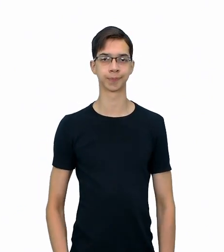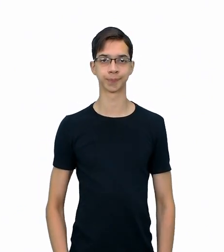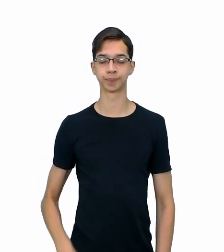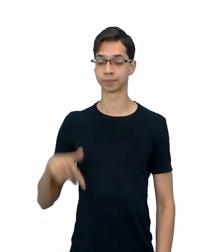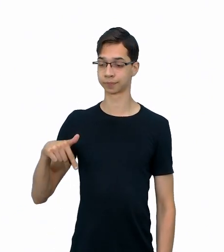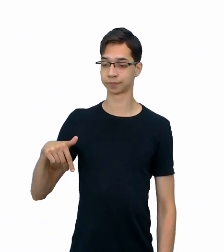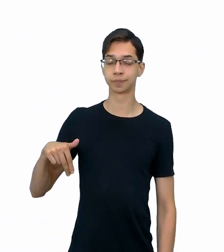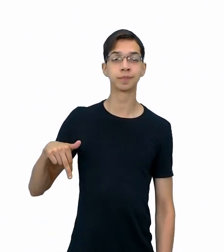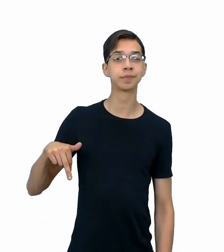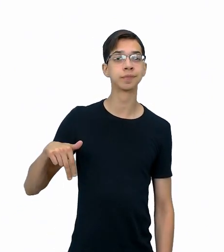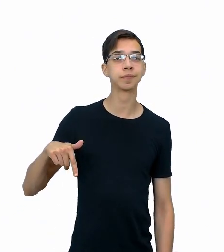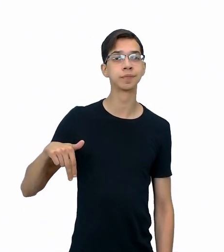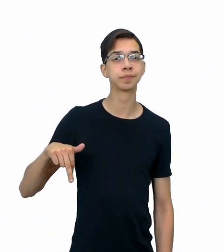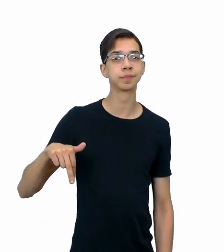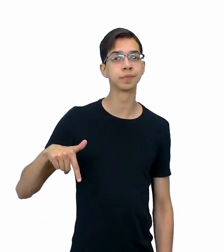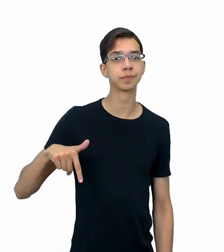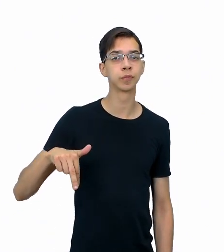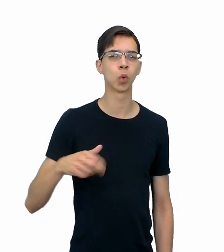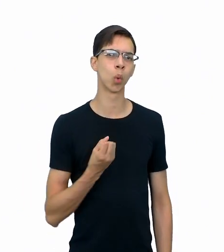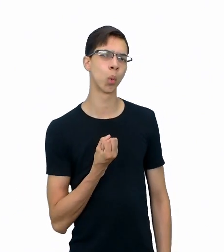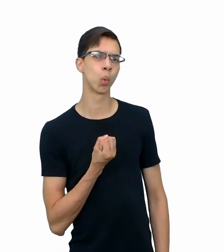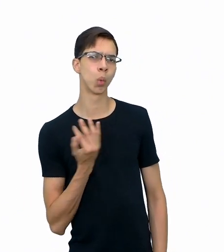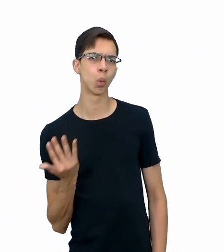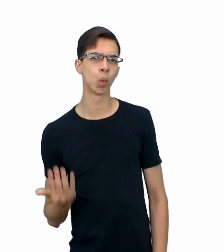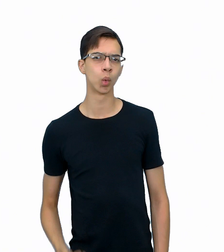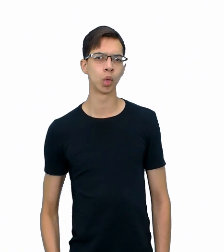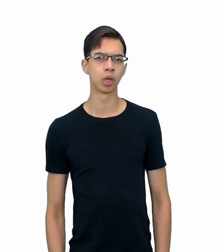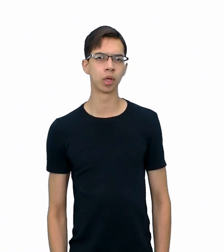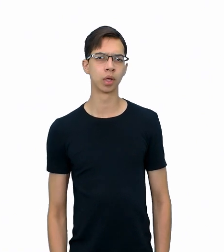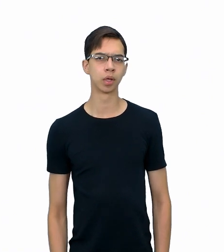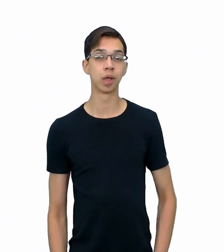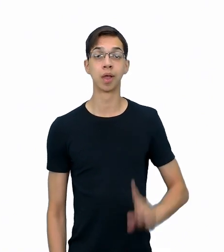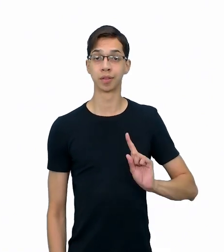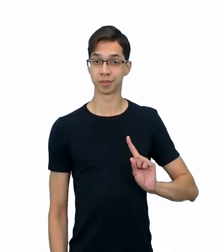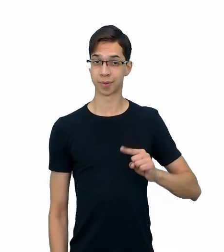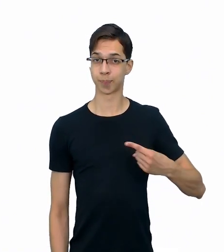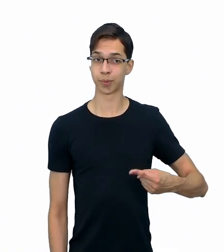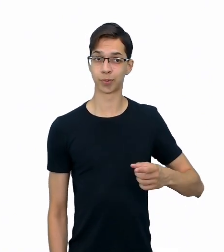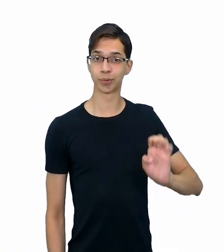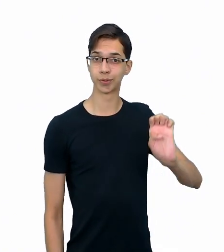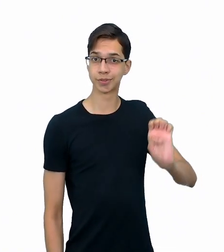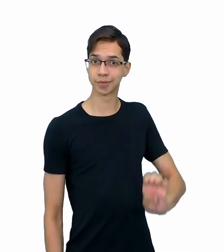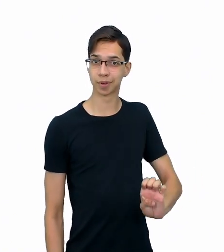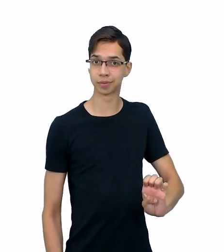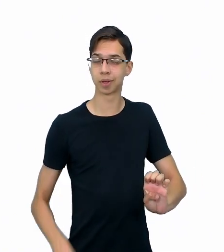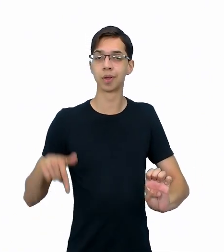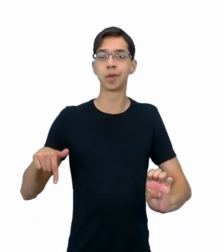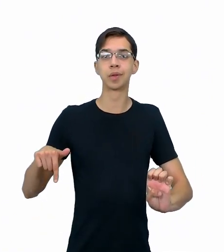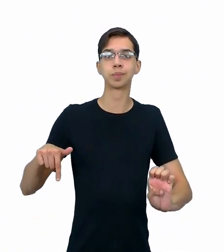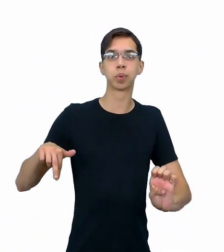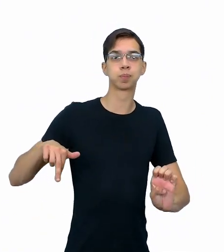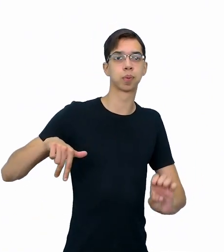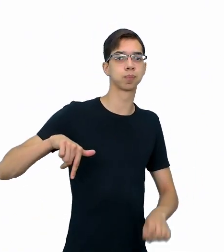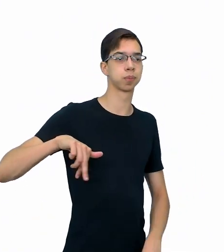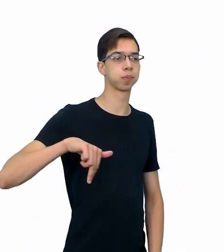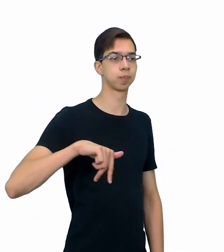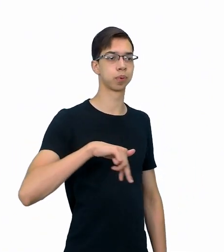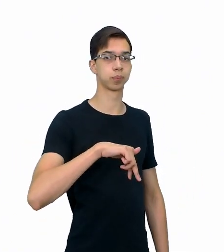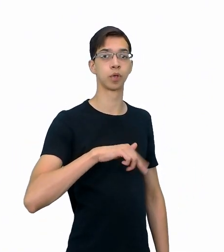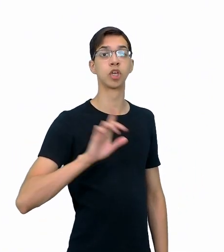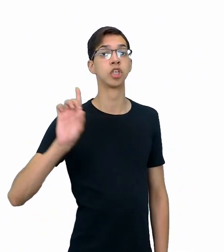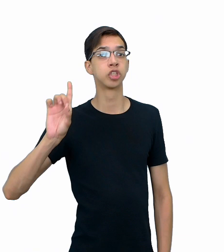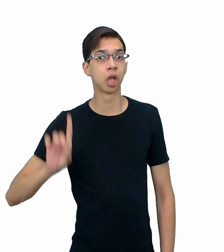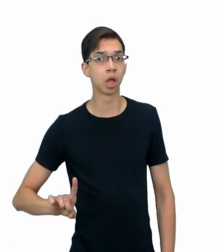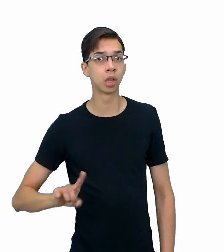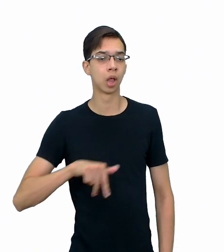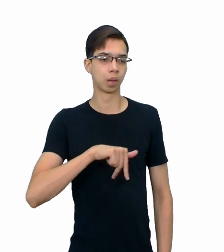devem fazer antes de virar à esquerda ou à direita, e além disso, indicar algumas referências para